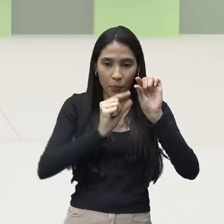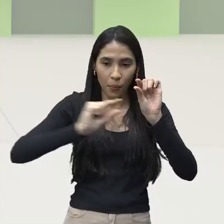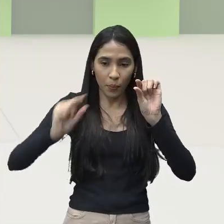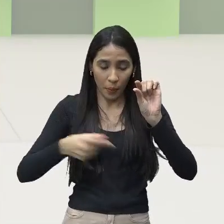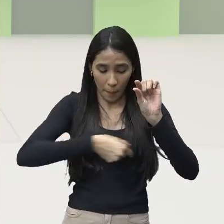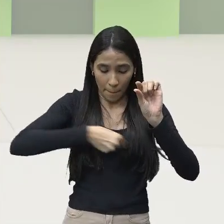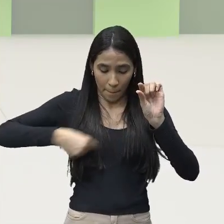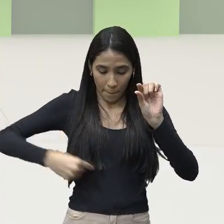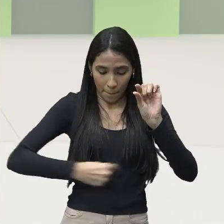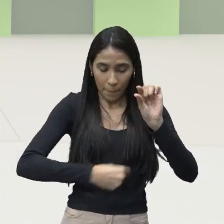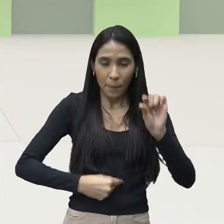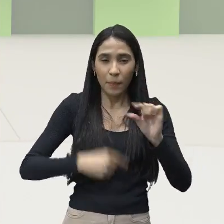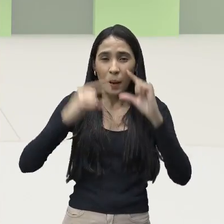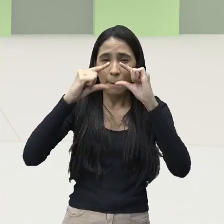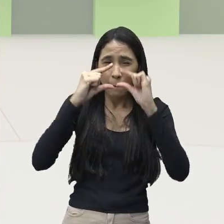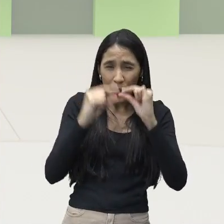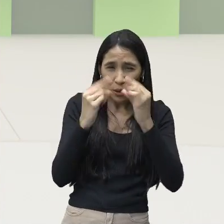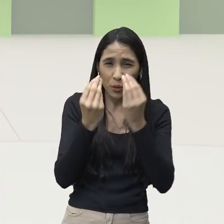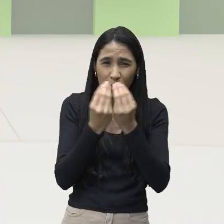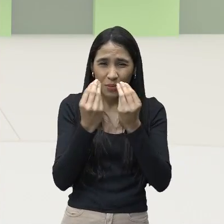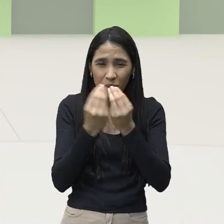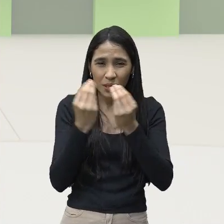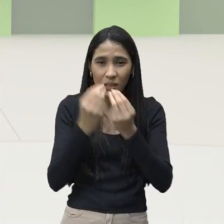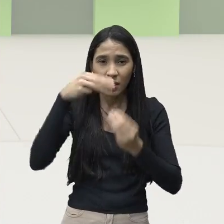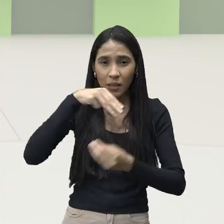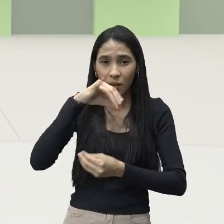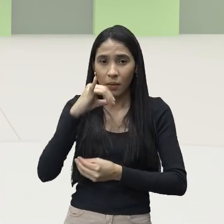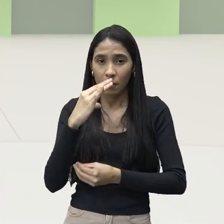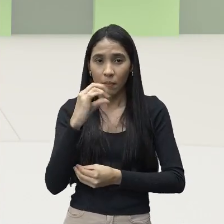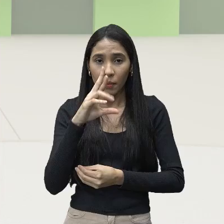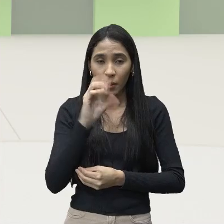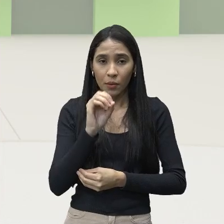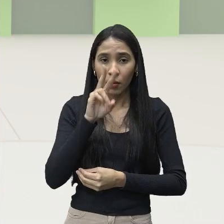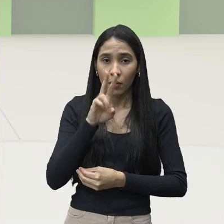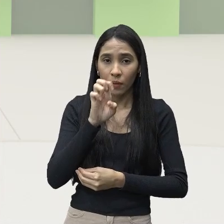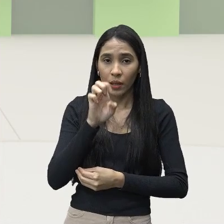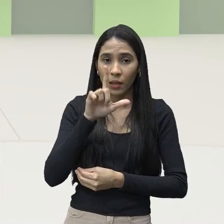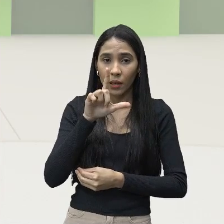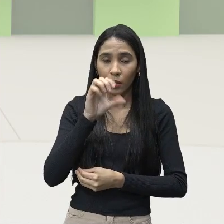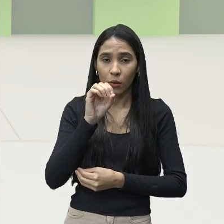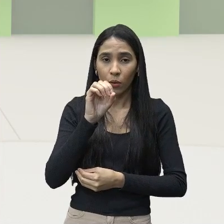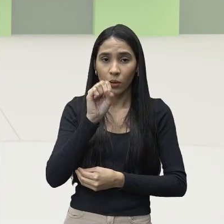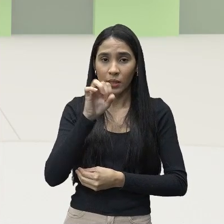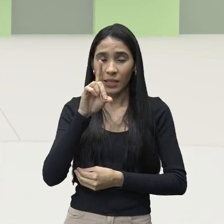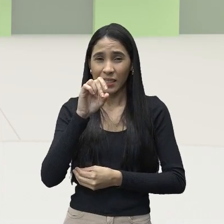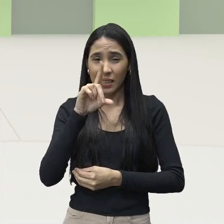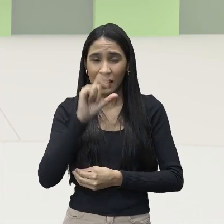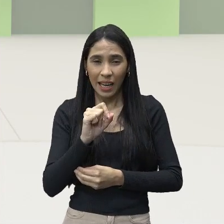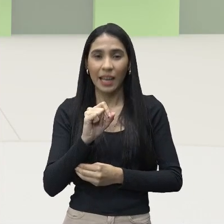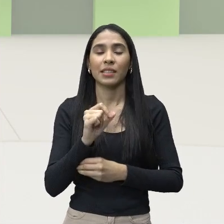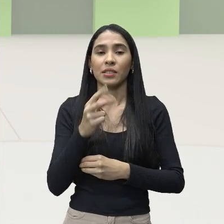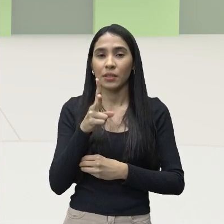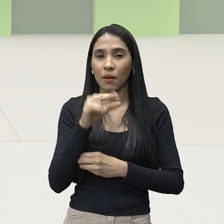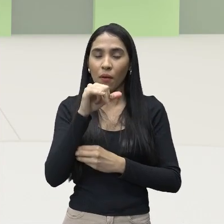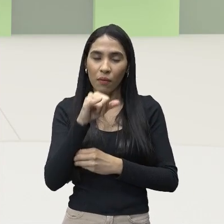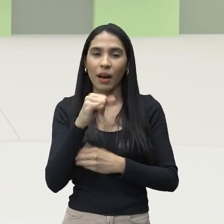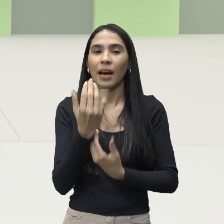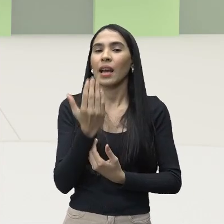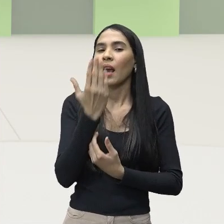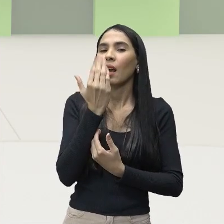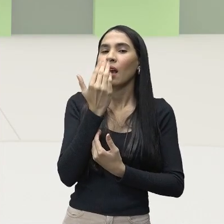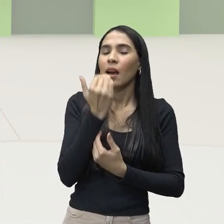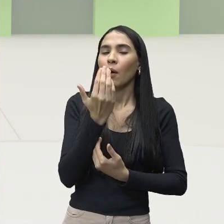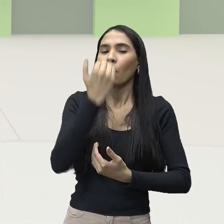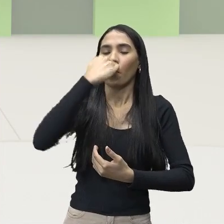as microvilosidades, que vão trabalhar aí para absorver, reter ao máximo tudo aquilo que você ingeriu, todas